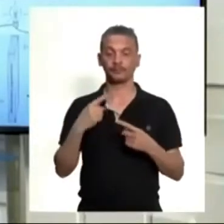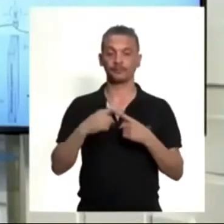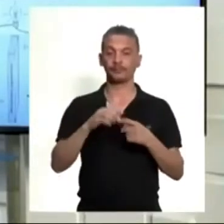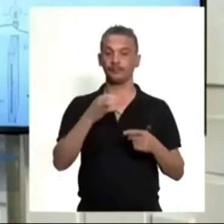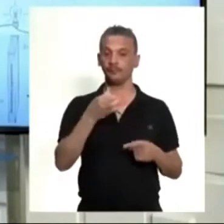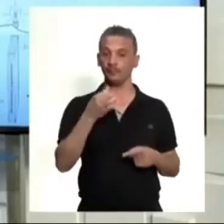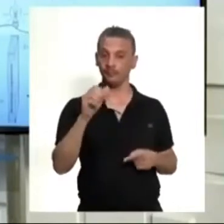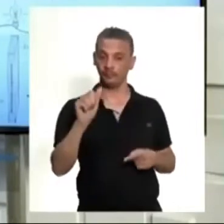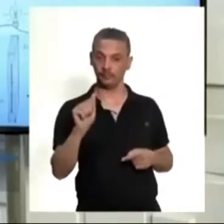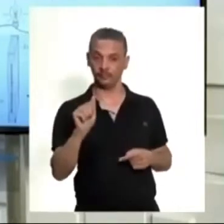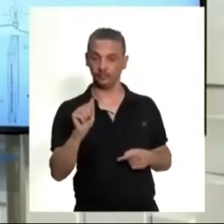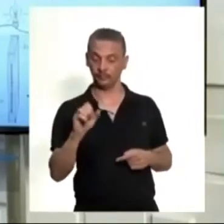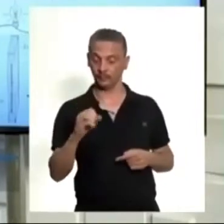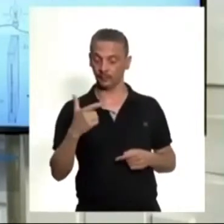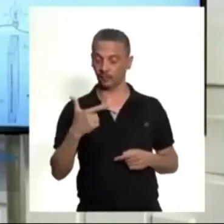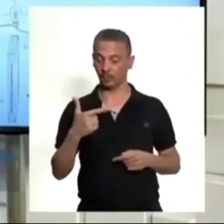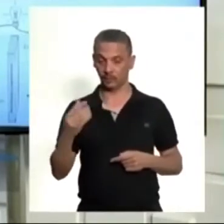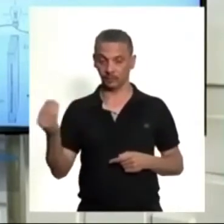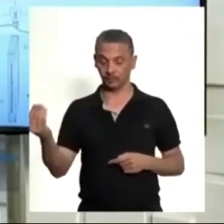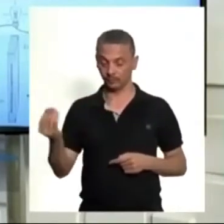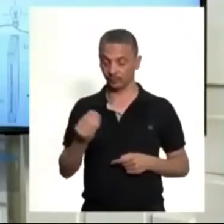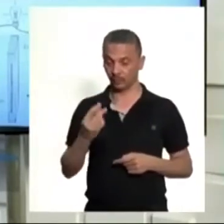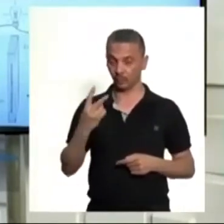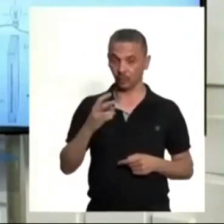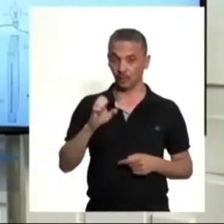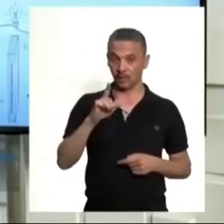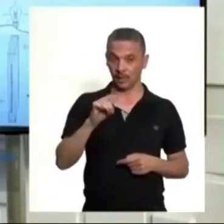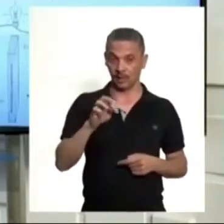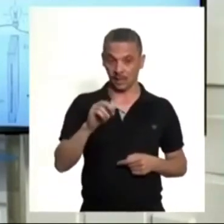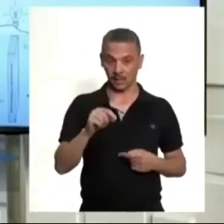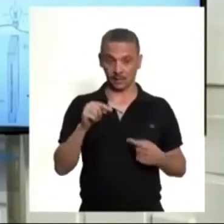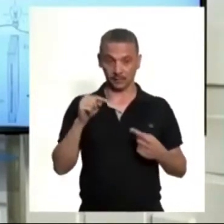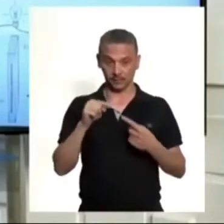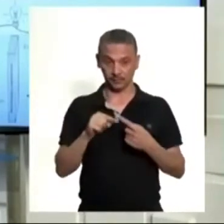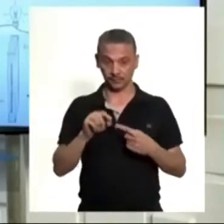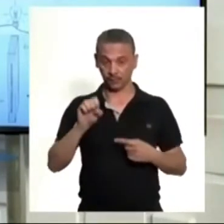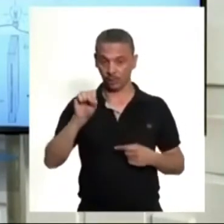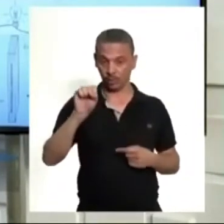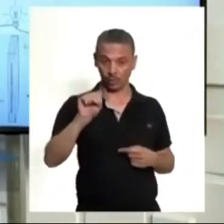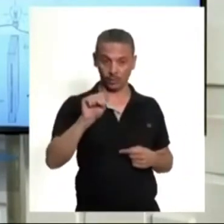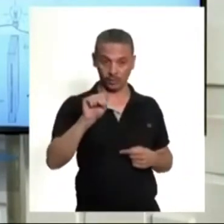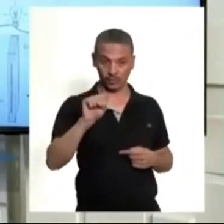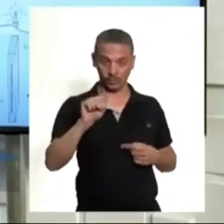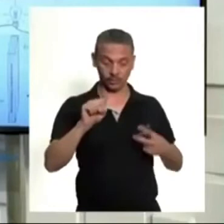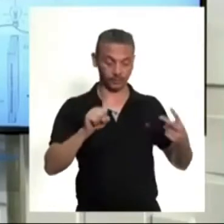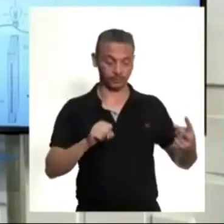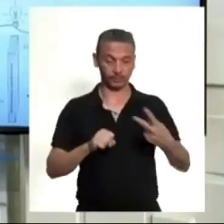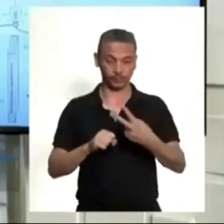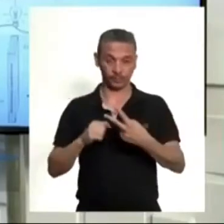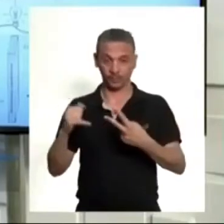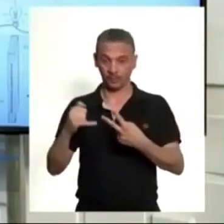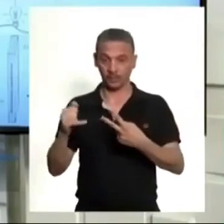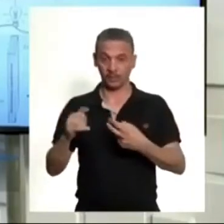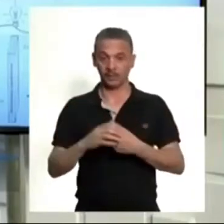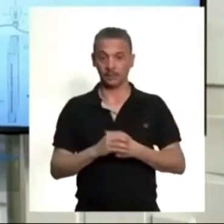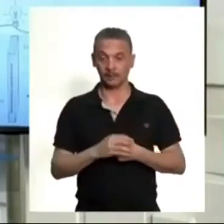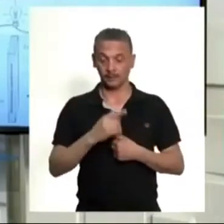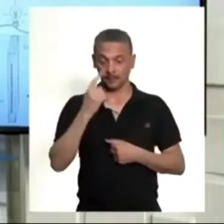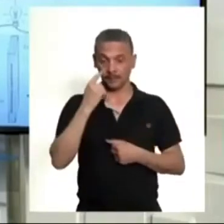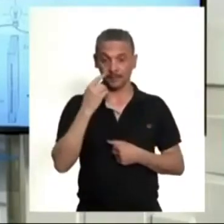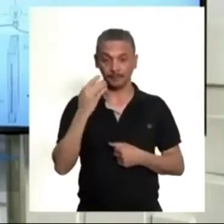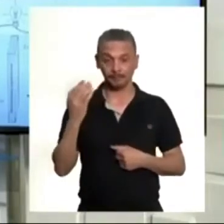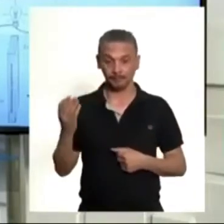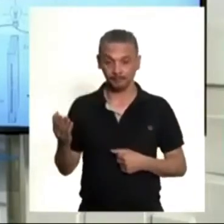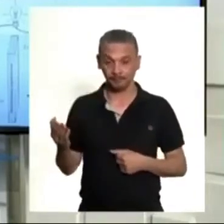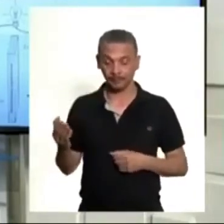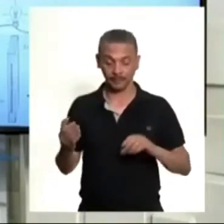6A, ele tem que receber 2 elétrons para ele se estabilizar, ficar com 8. Então a carguinha dele é 2 menos aqui. Então o que está acontecendo aqui? Ele